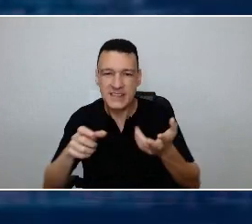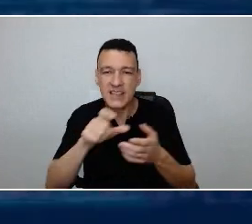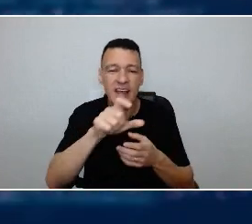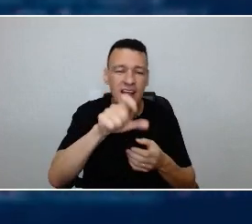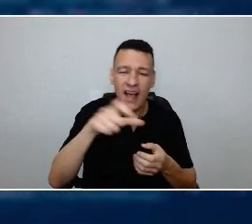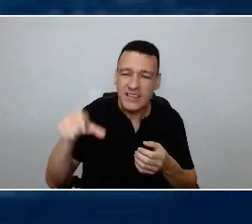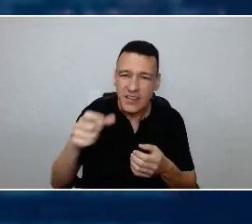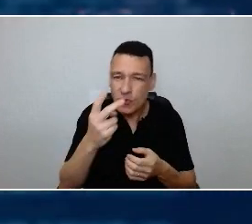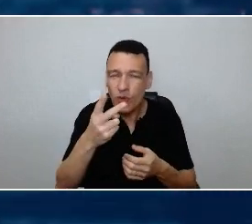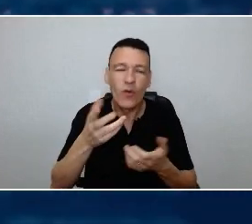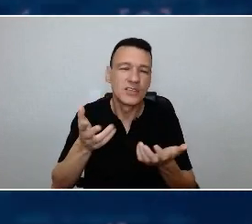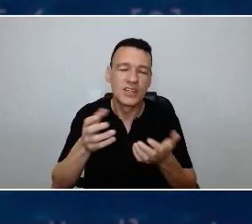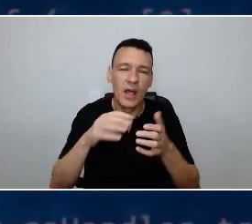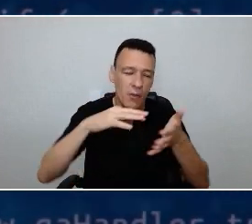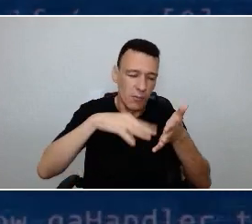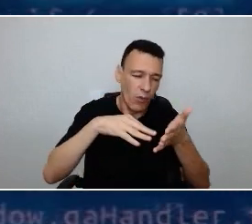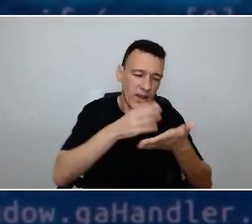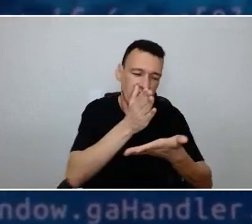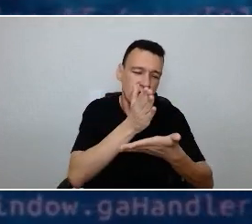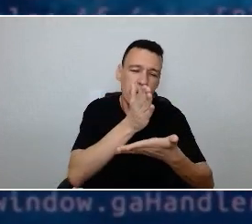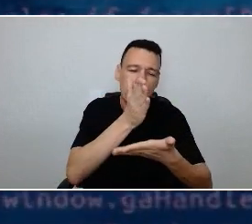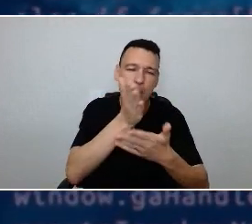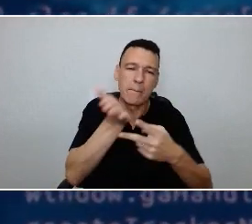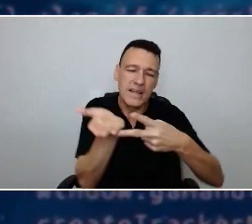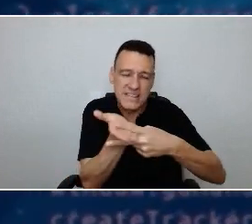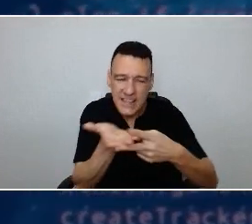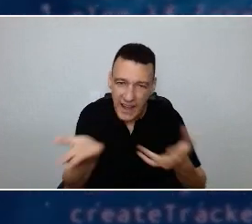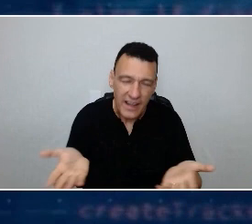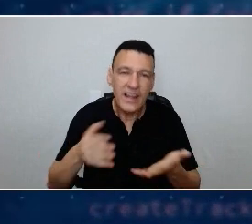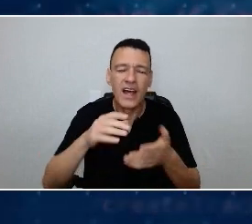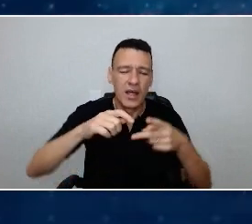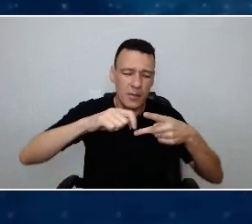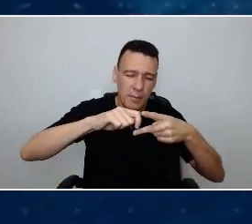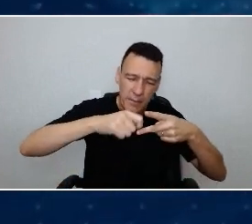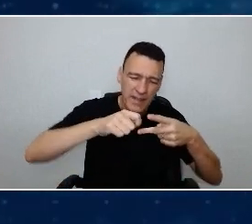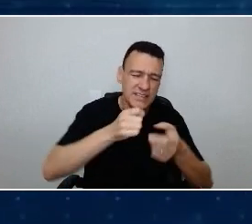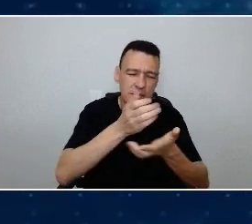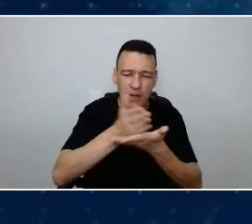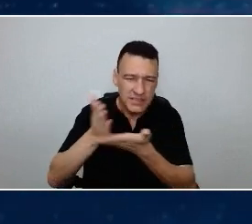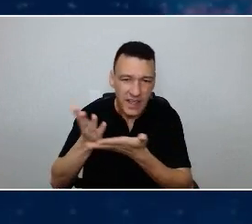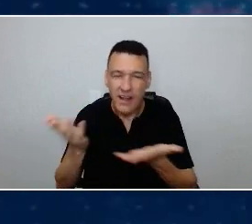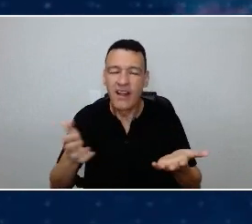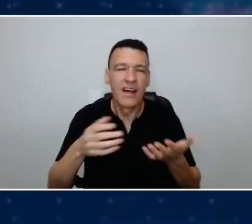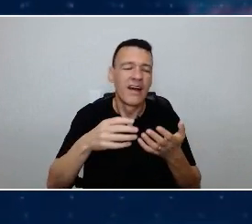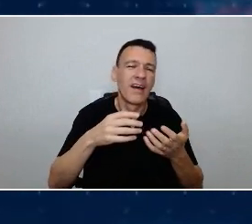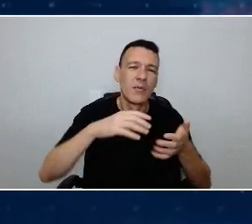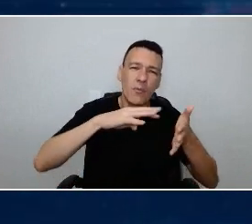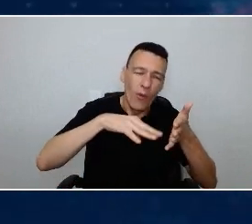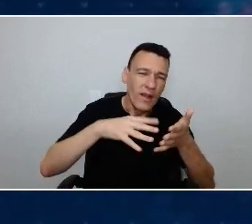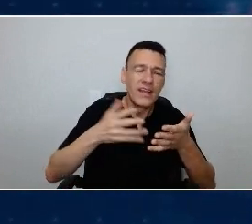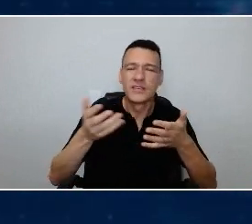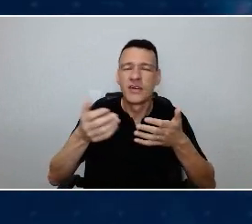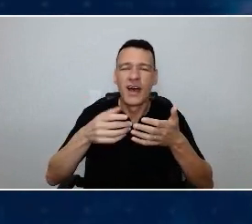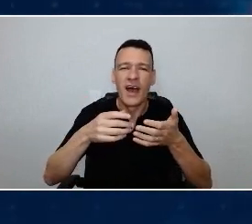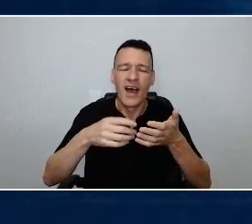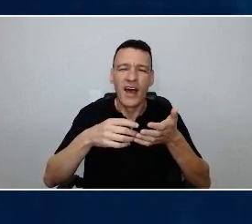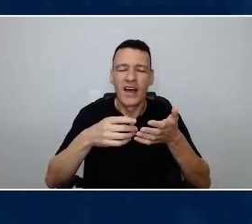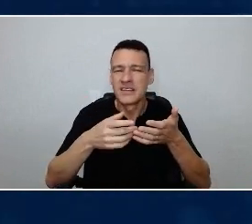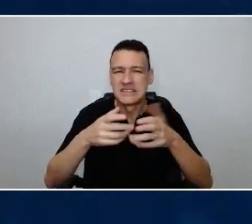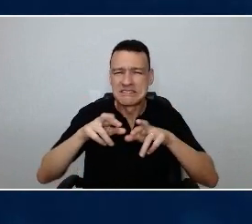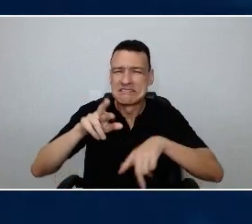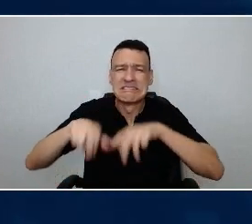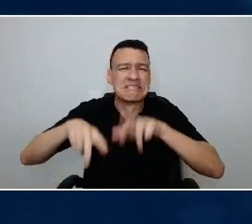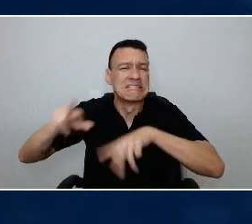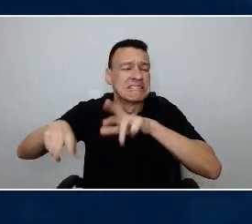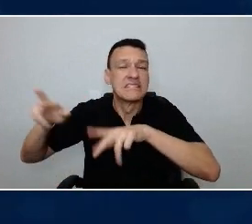parcelamento no PX assinatura assinatura no boleto assinatura no pigs e enfim assinatura com dois cartões é é uma loucura